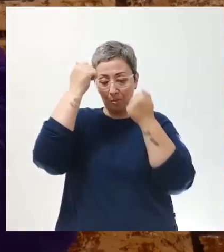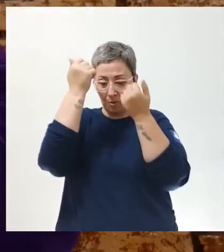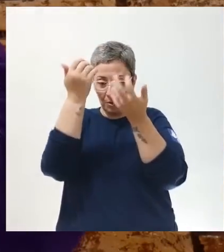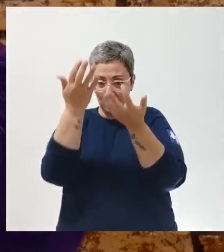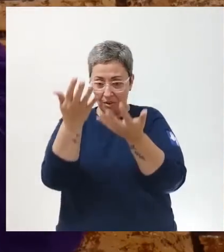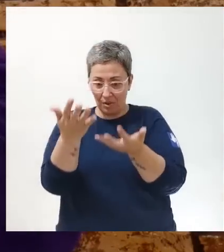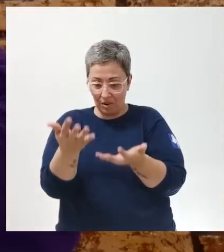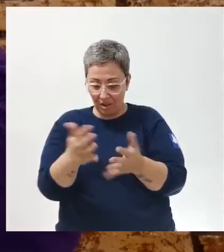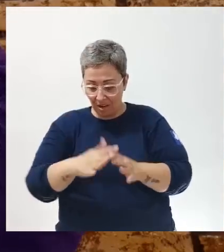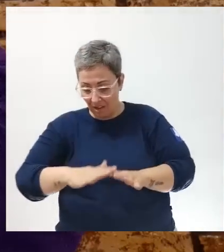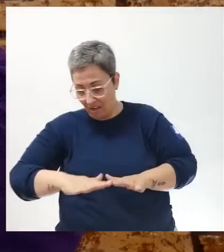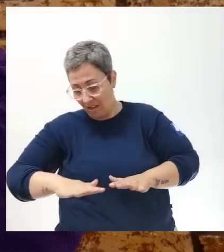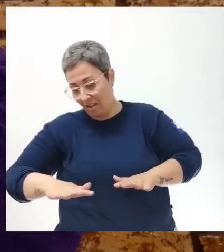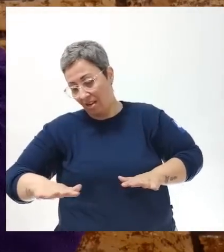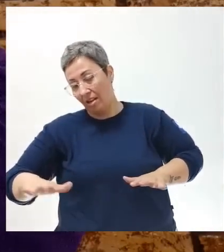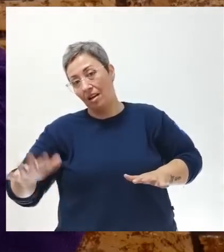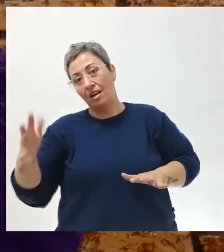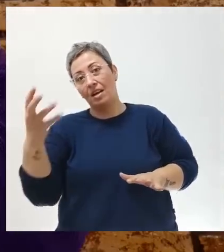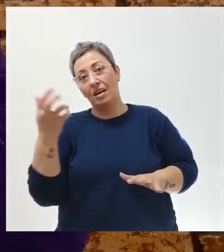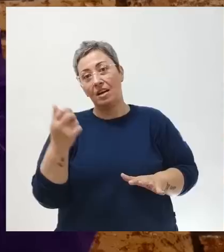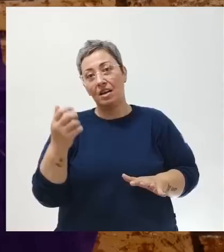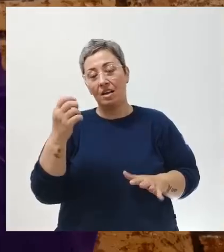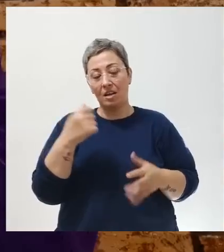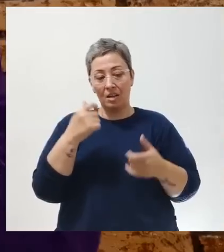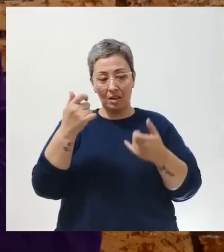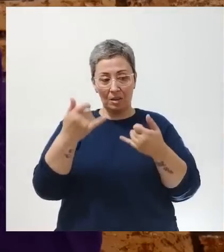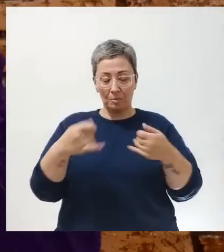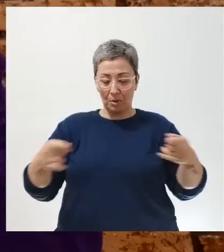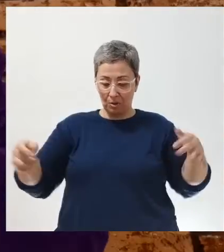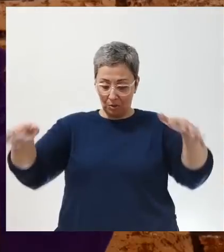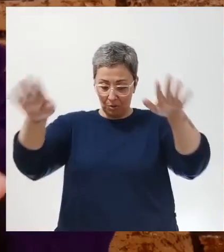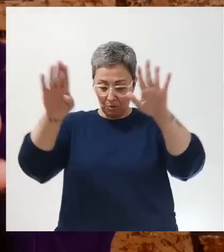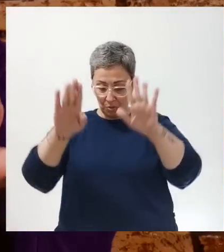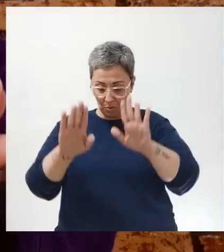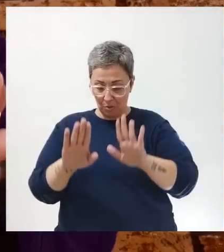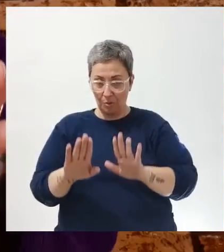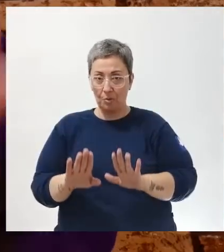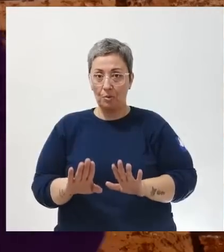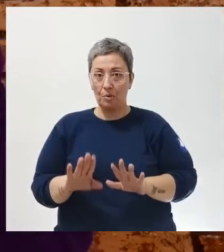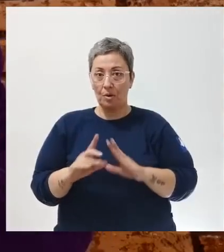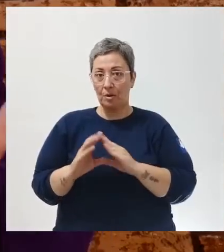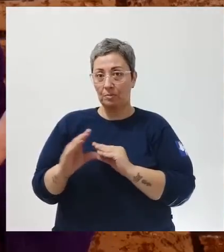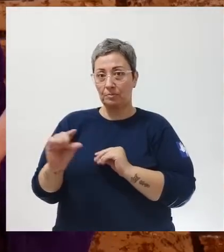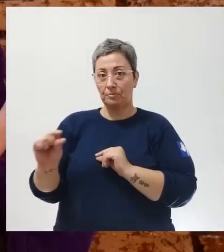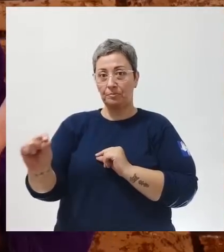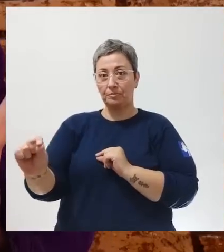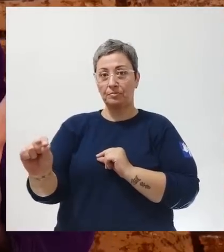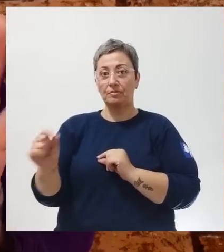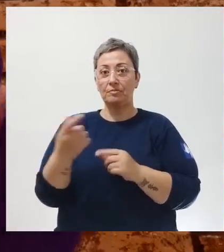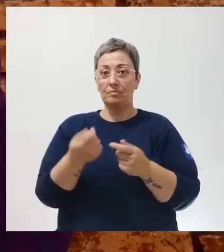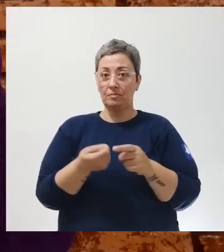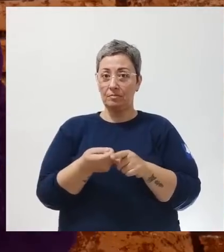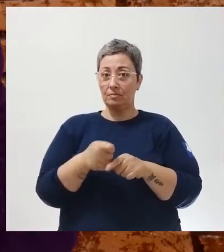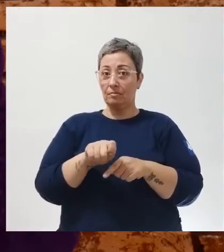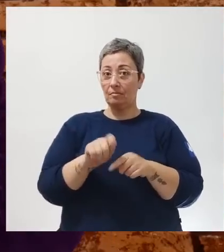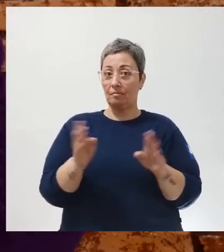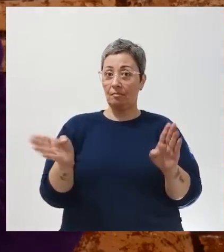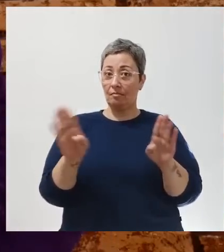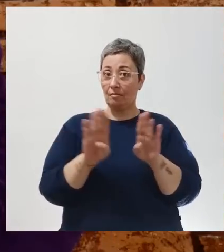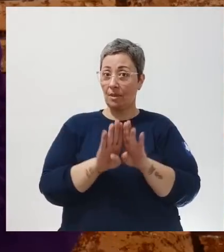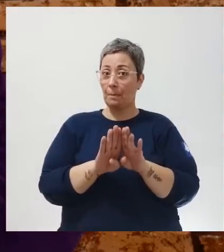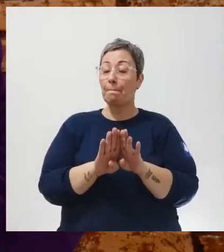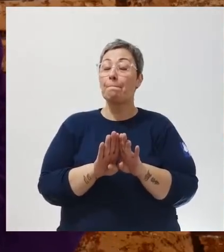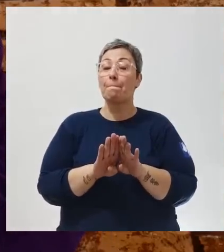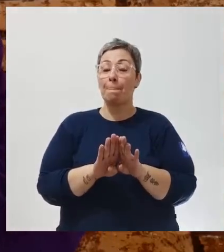ideia adormecida na cama de marfim, baixou o cortinado, saiu e trancou a porta.